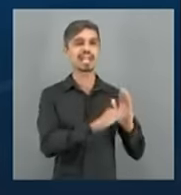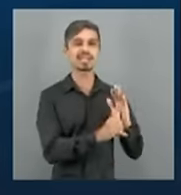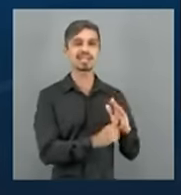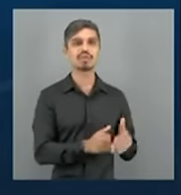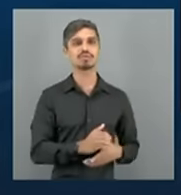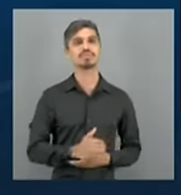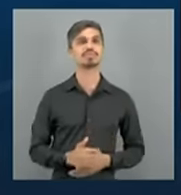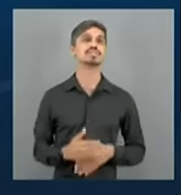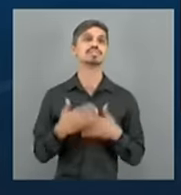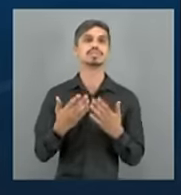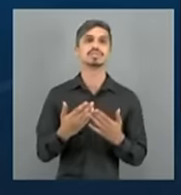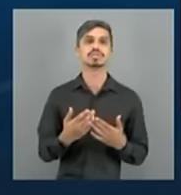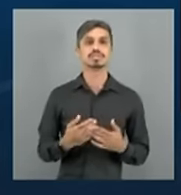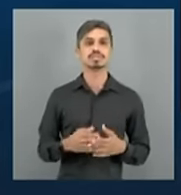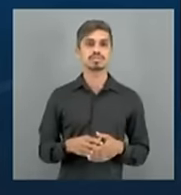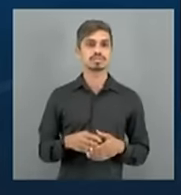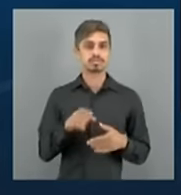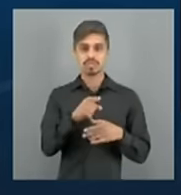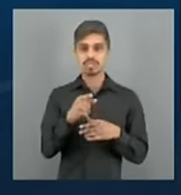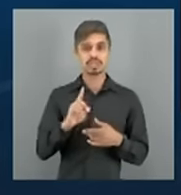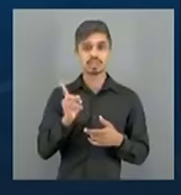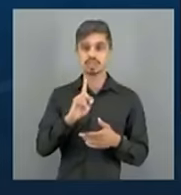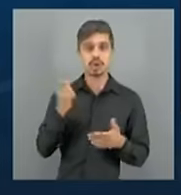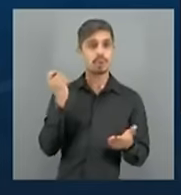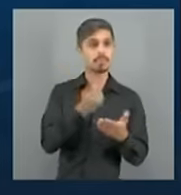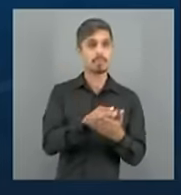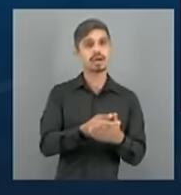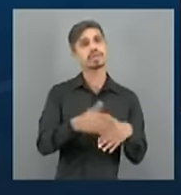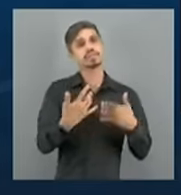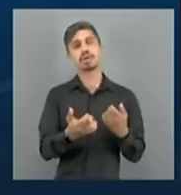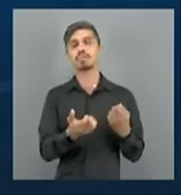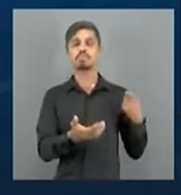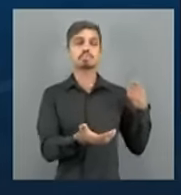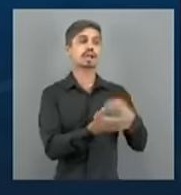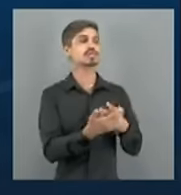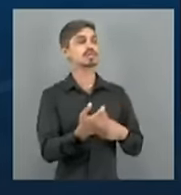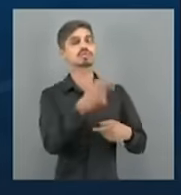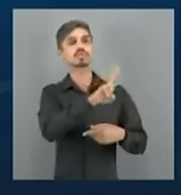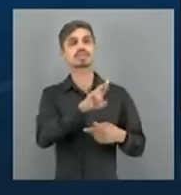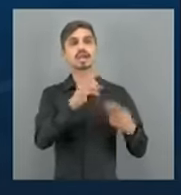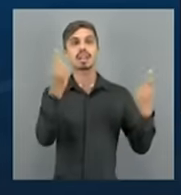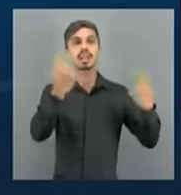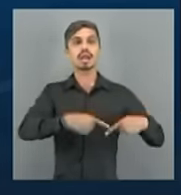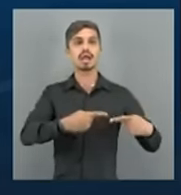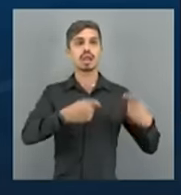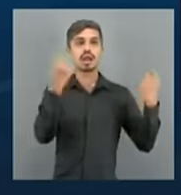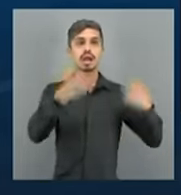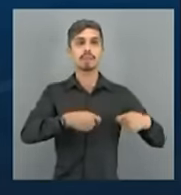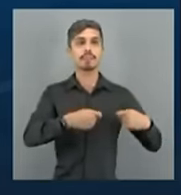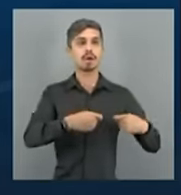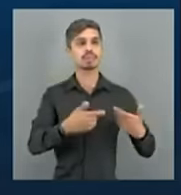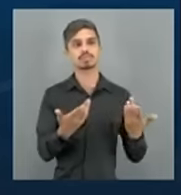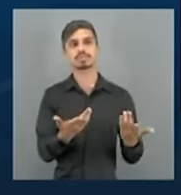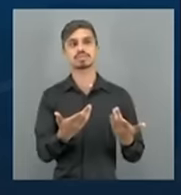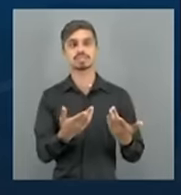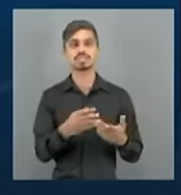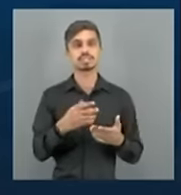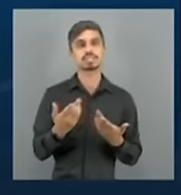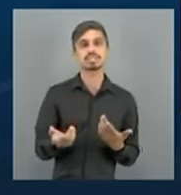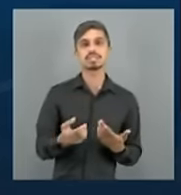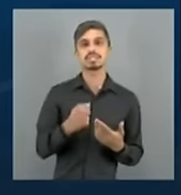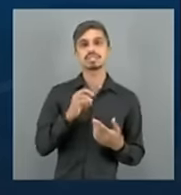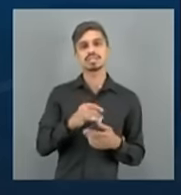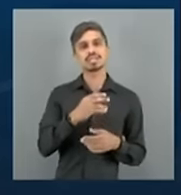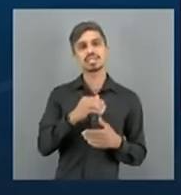entrar. Ponto. Vocês não remuneram os atletas, eu vou remunerar e vou ganhar nas casas de aposta. Não tem muito segredo, cara. Se passar disso